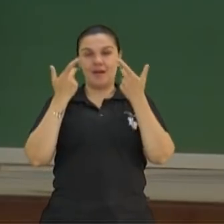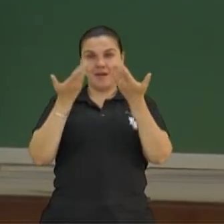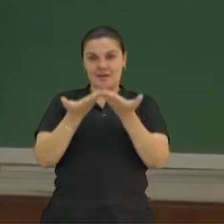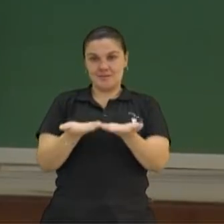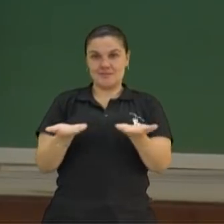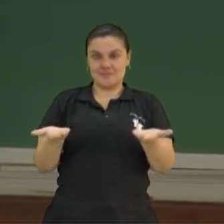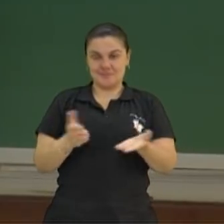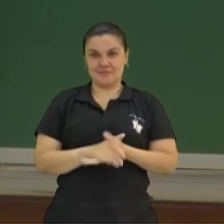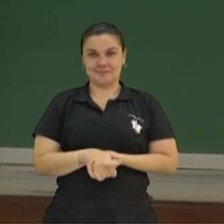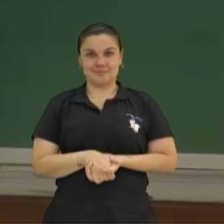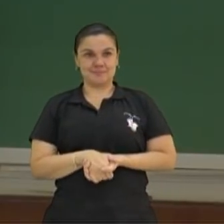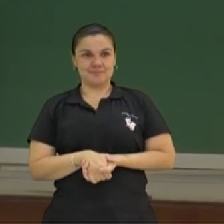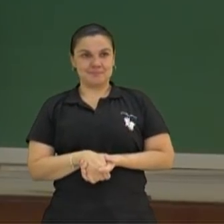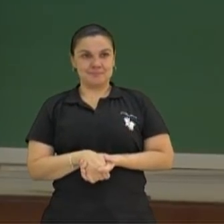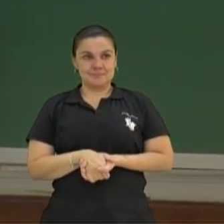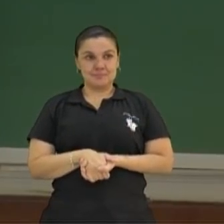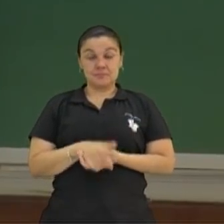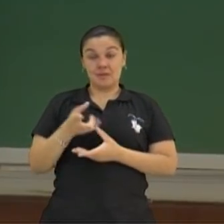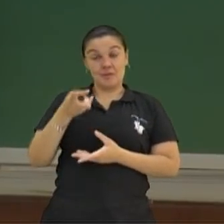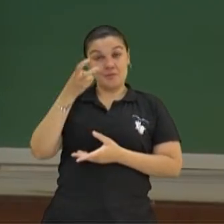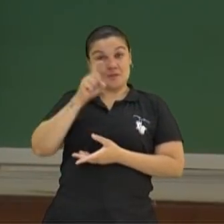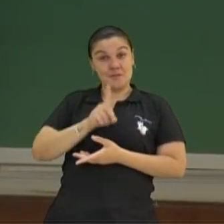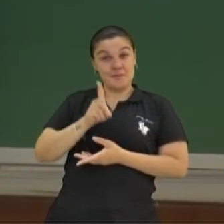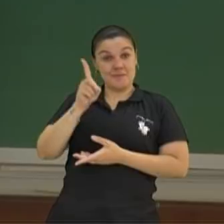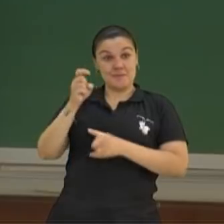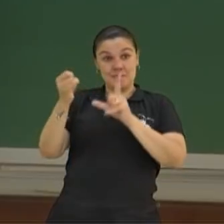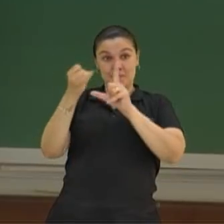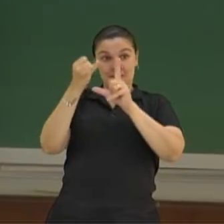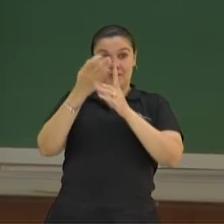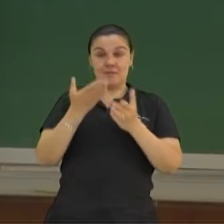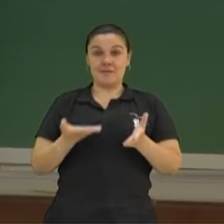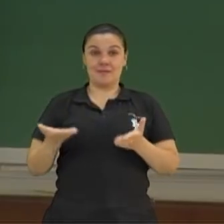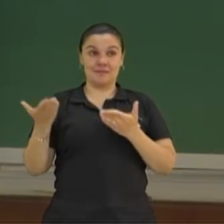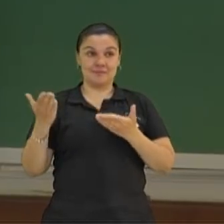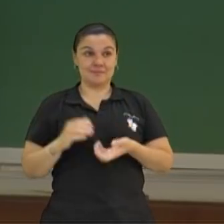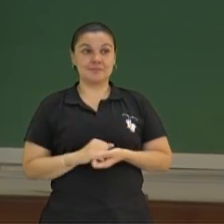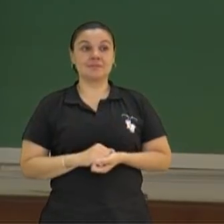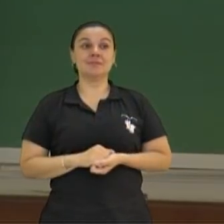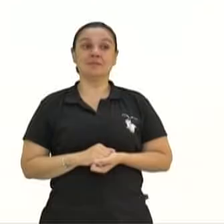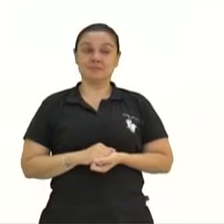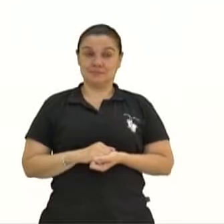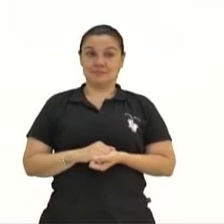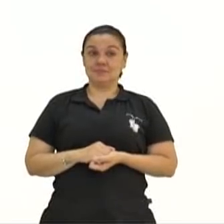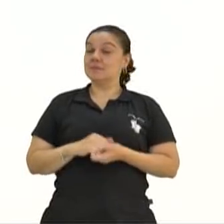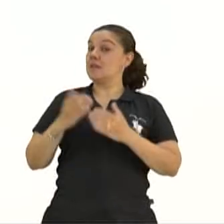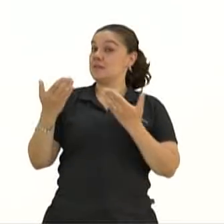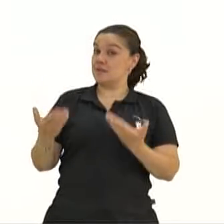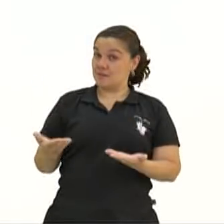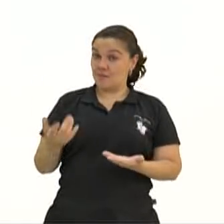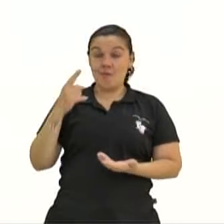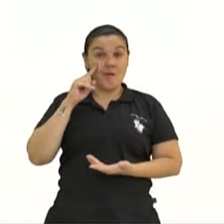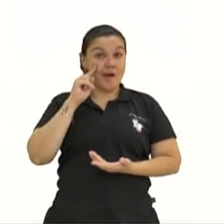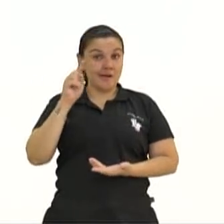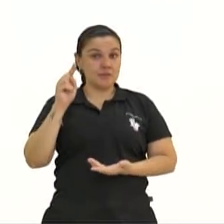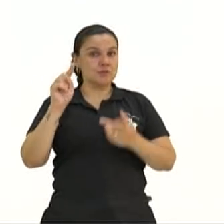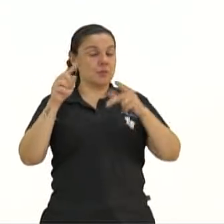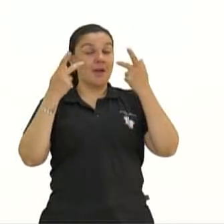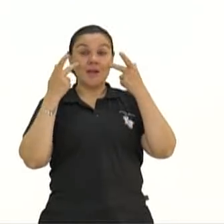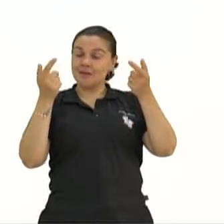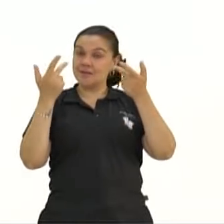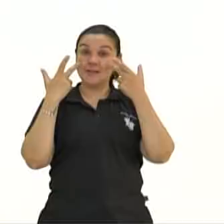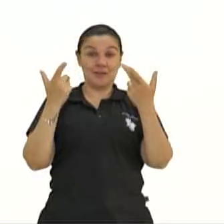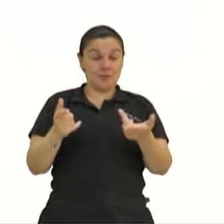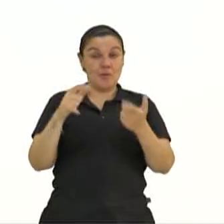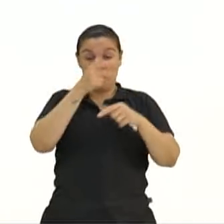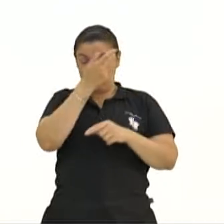dispostos da forma que você consegue observar na imagem que está do lado direito da sua tela. essa não é uma disposição natural. Foi o ser